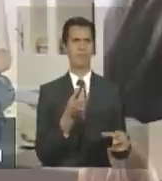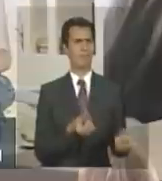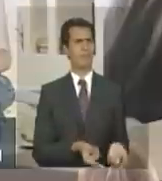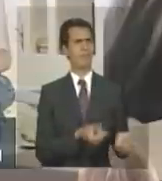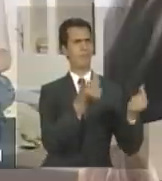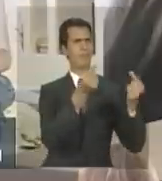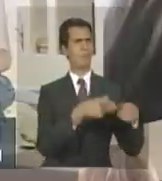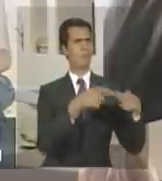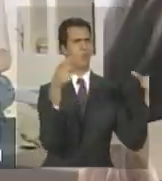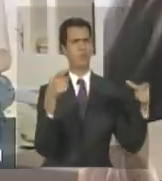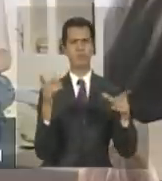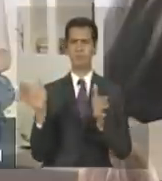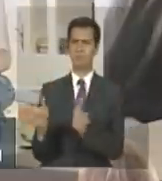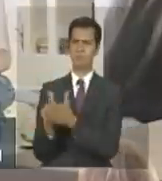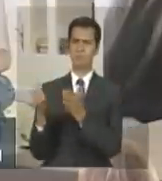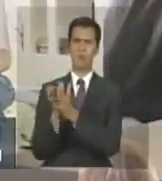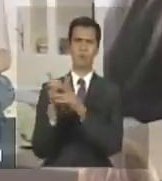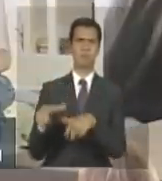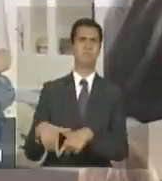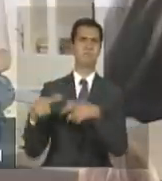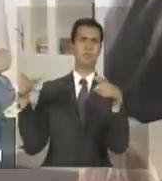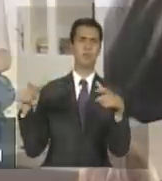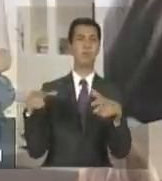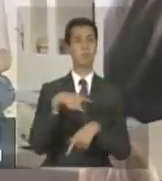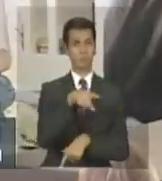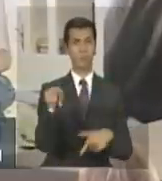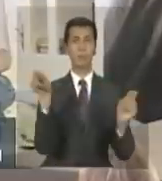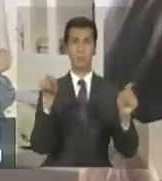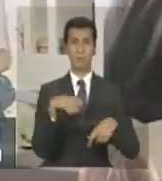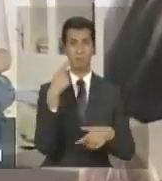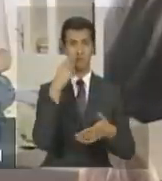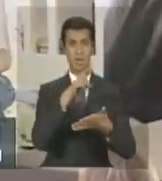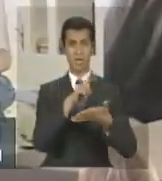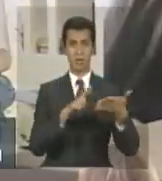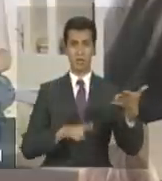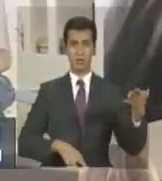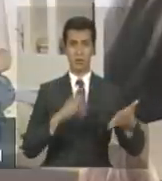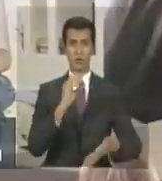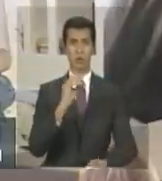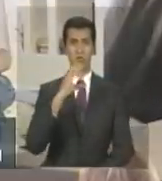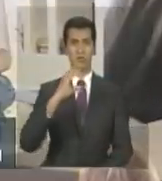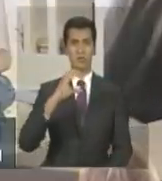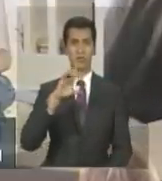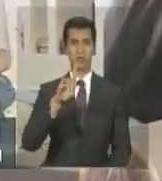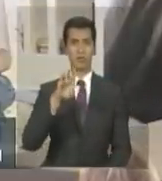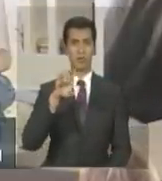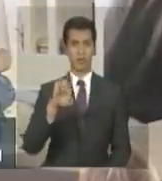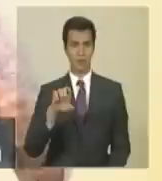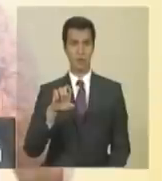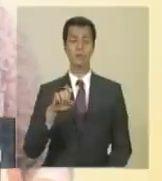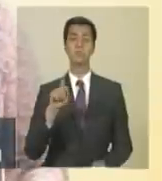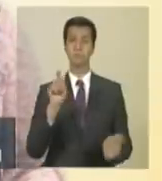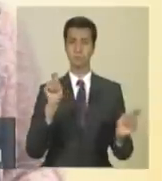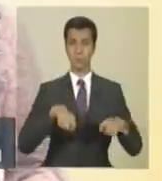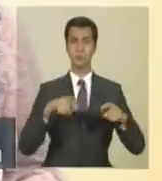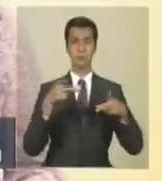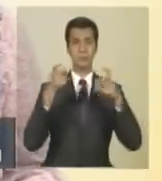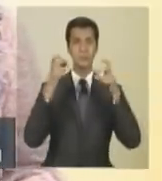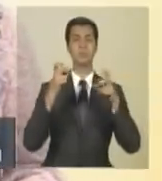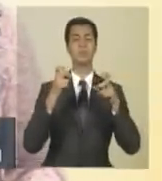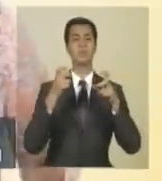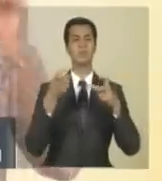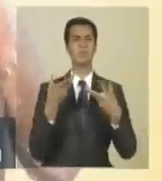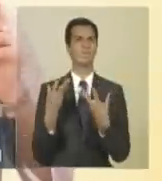É só olhar os relatórios da OCDE para perceber que, em quase todos os